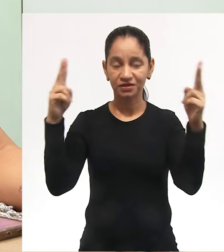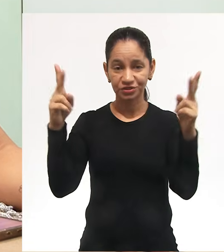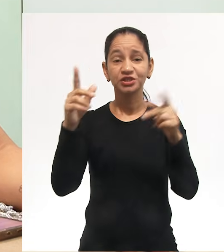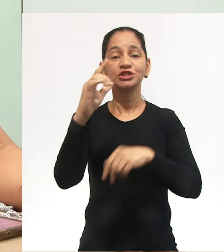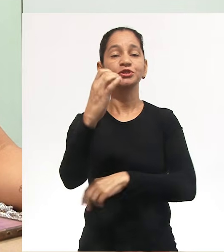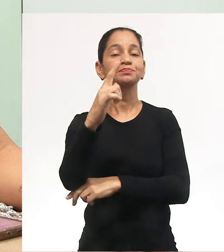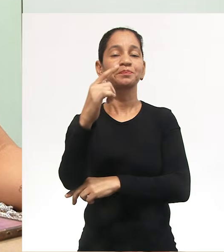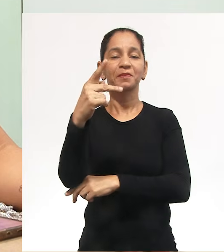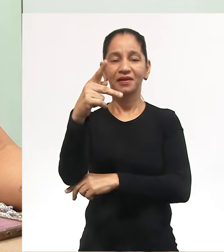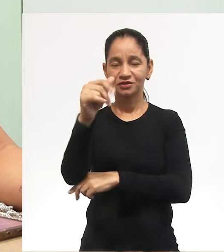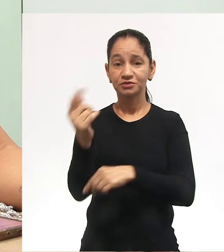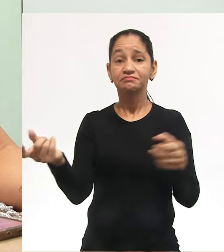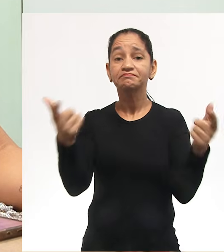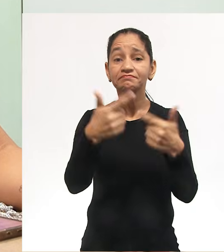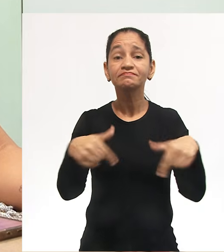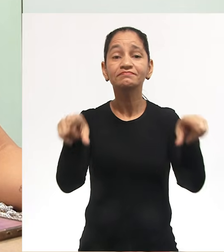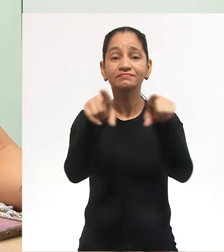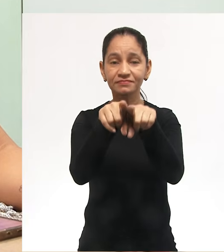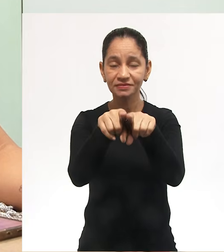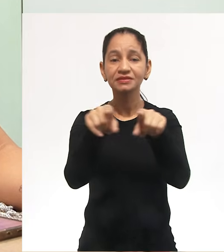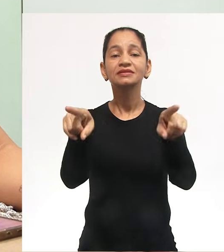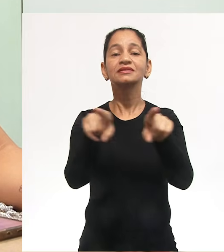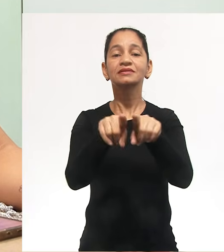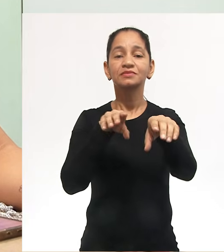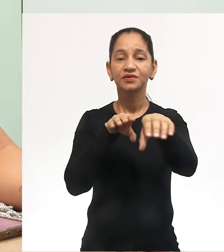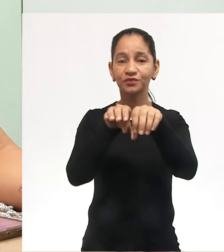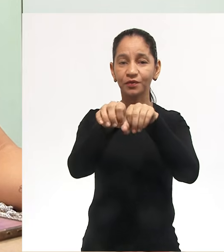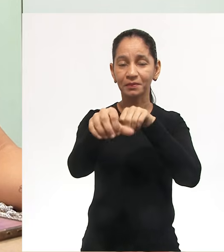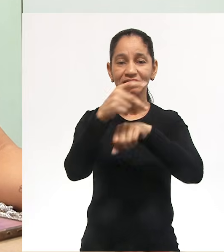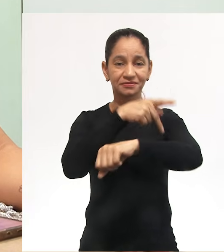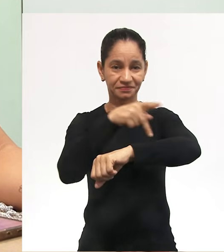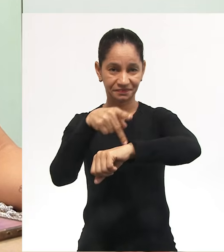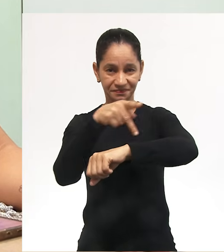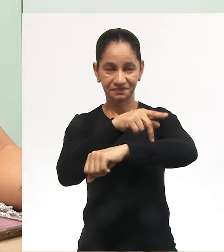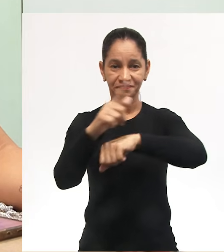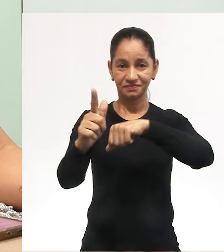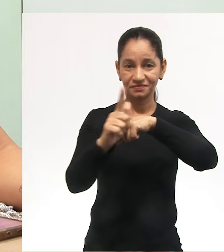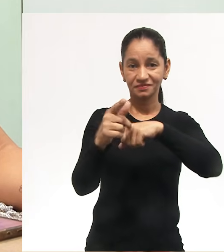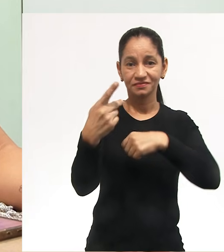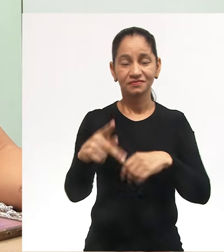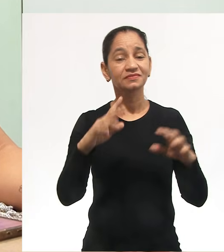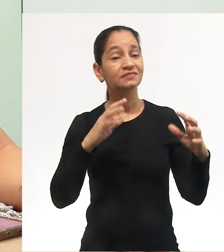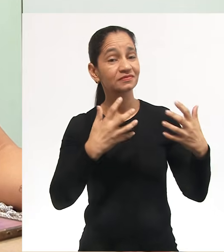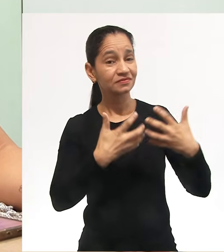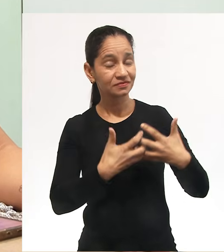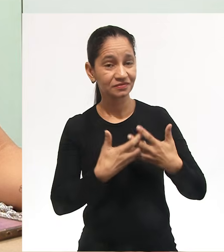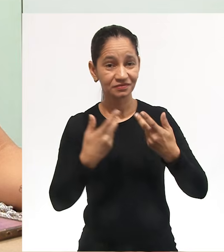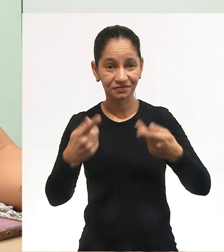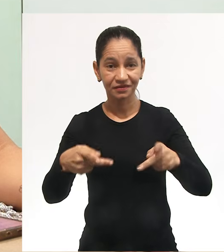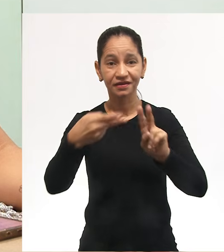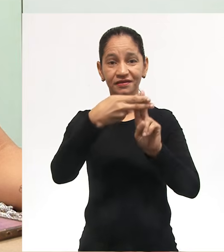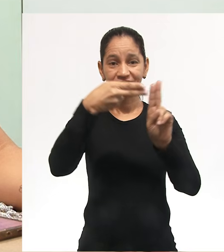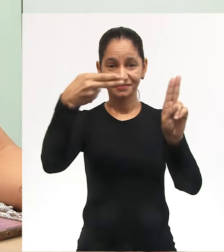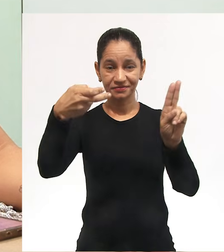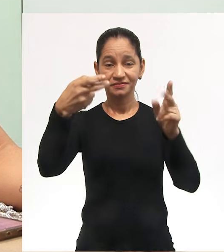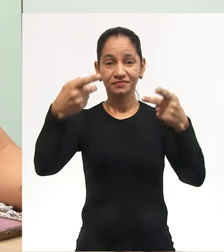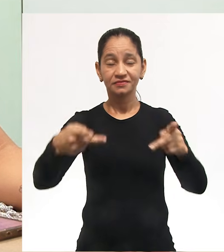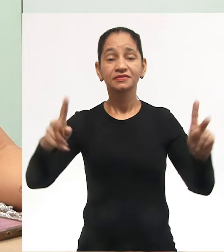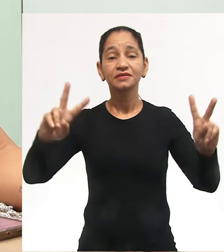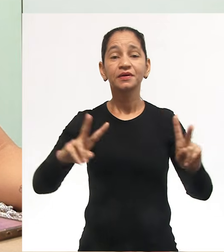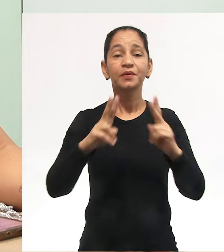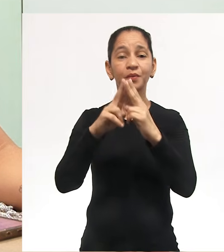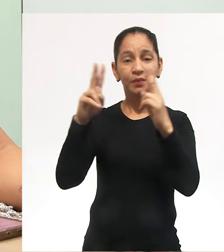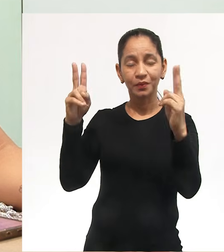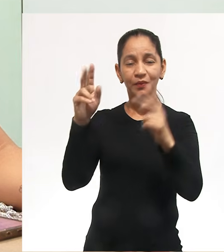Distância, o GEPED, em parceria com a Licenciatura em Pedagogia do IFRO, Campus Porto Velho, Zona Norte, e a